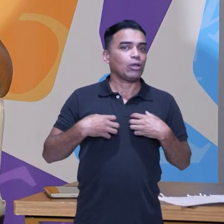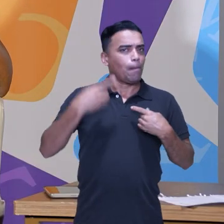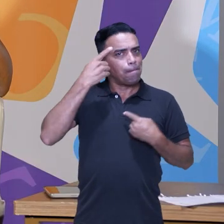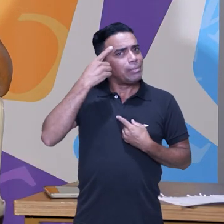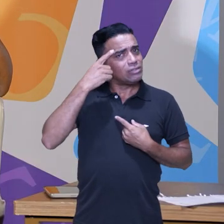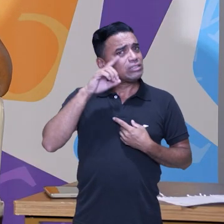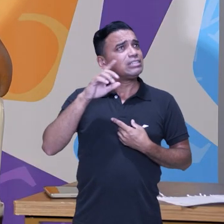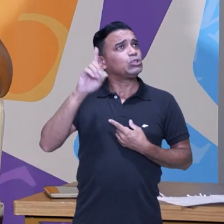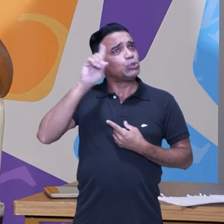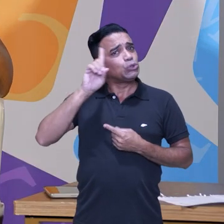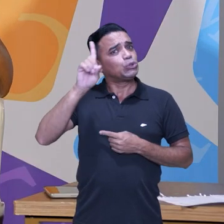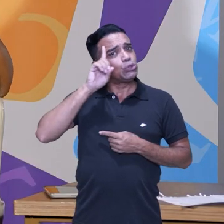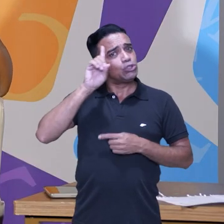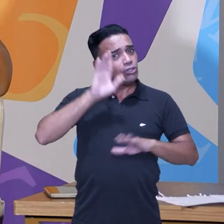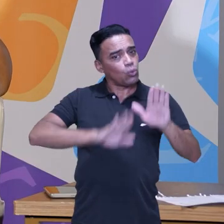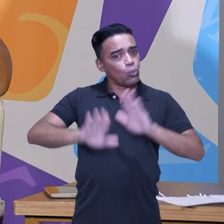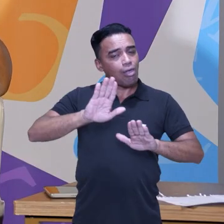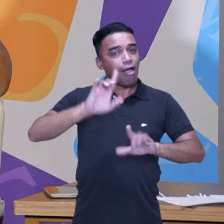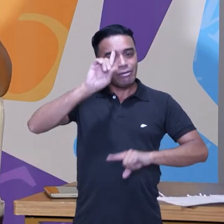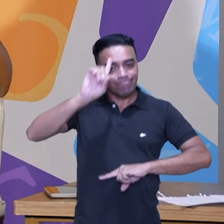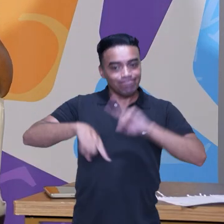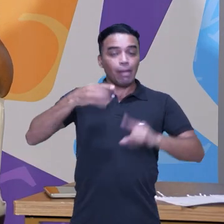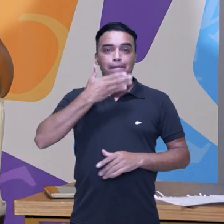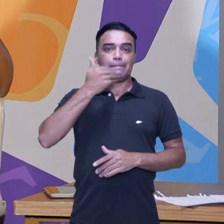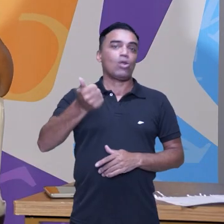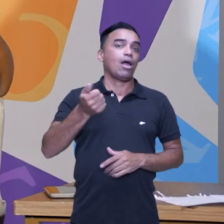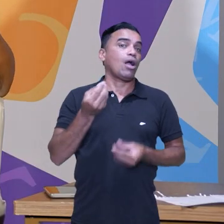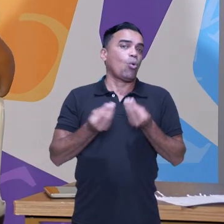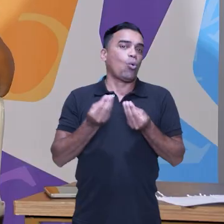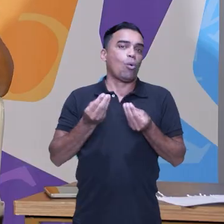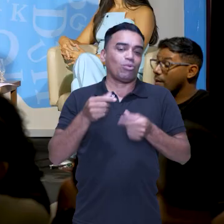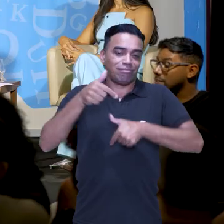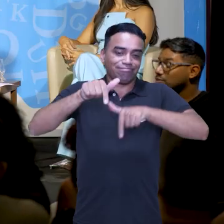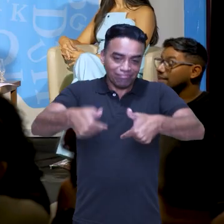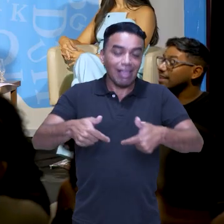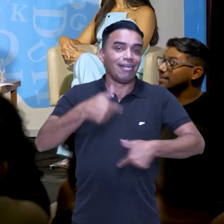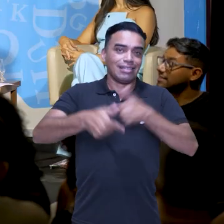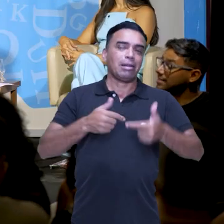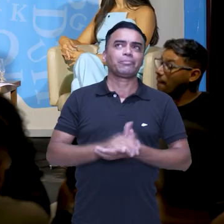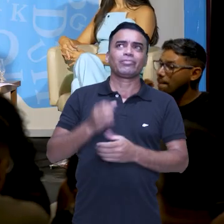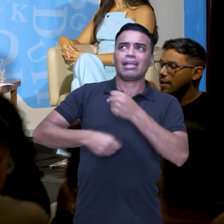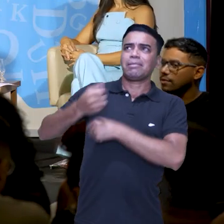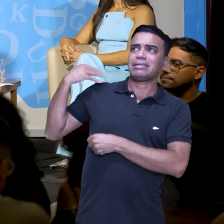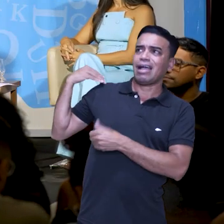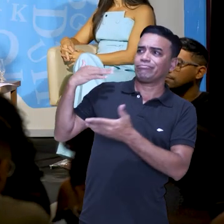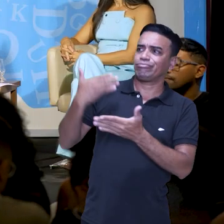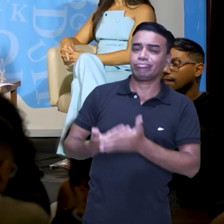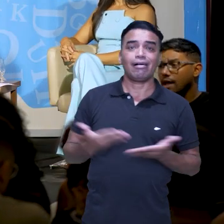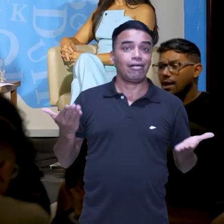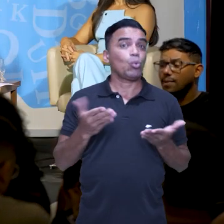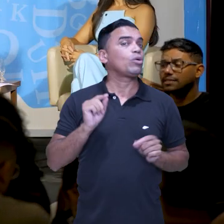cada dia, cuidar e melhorar o que a gente pode fazer. De um ano passado para cá, qual que foi